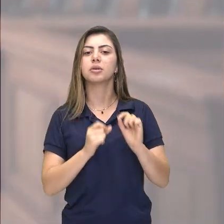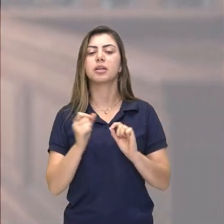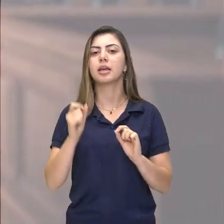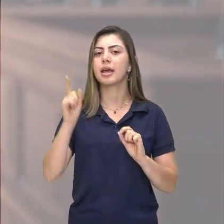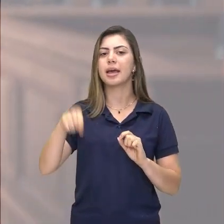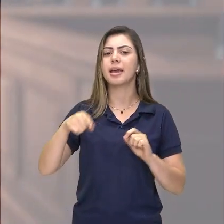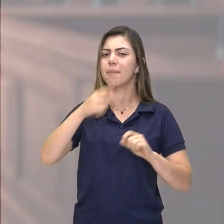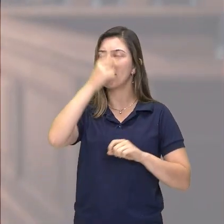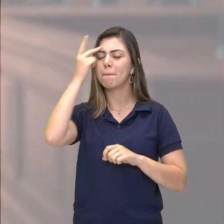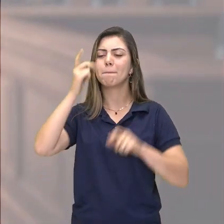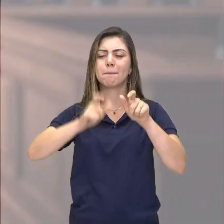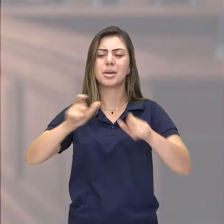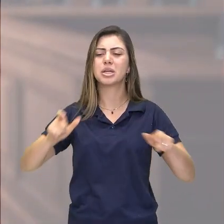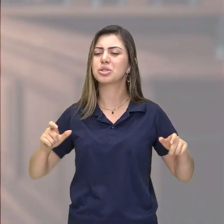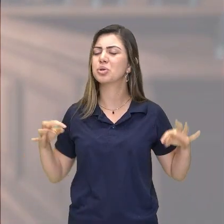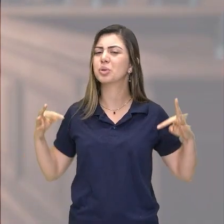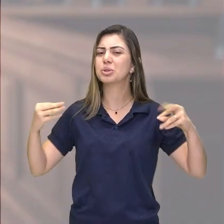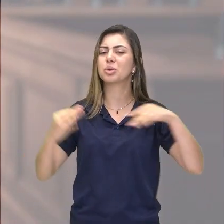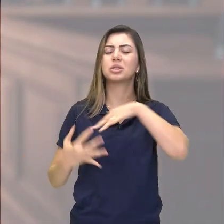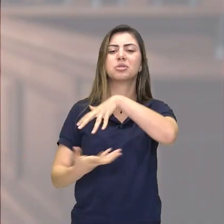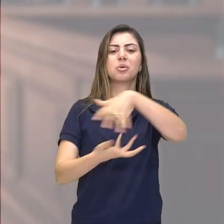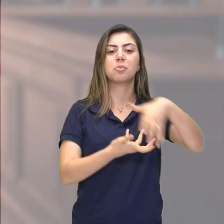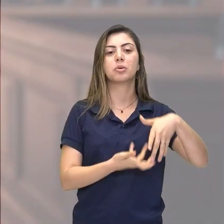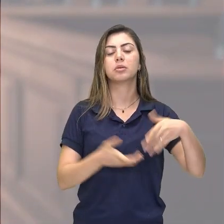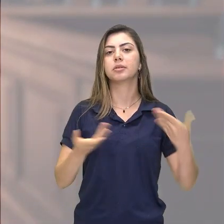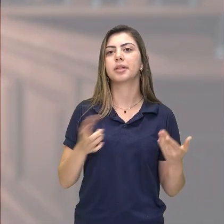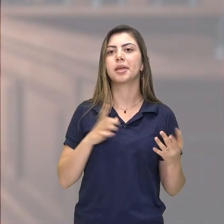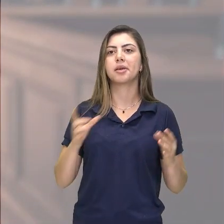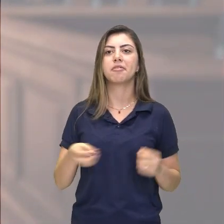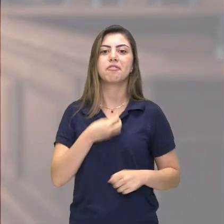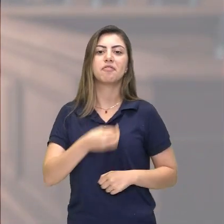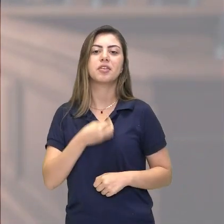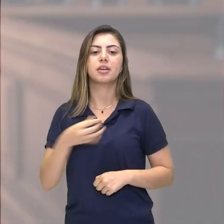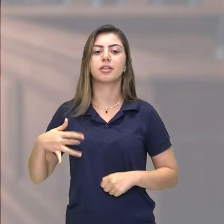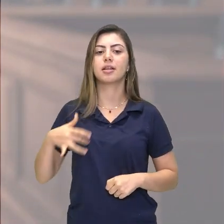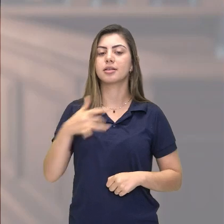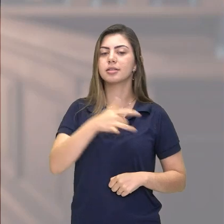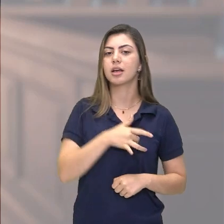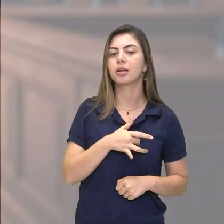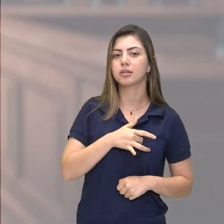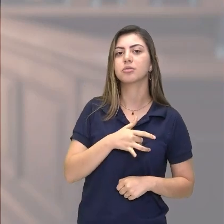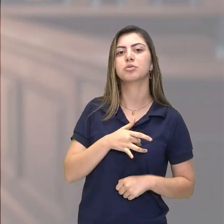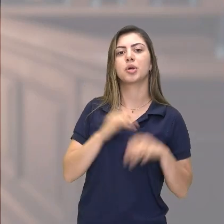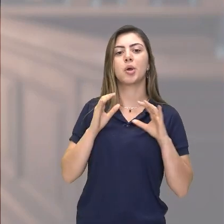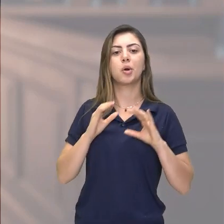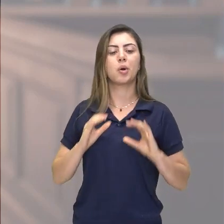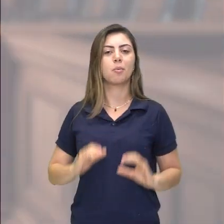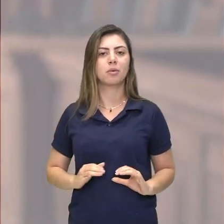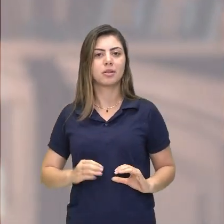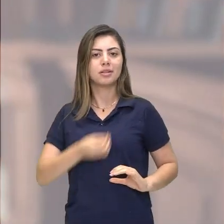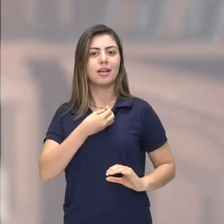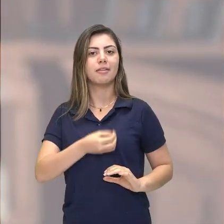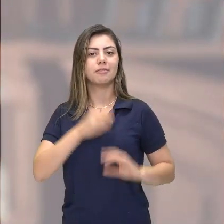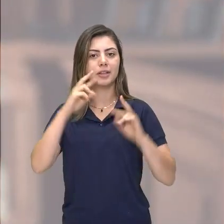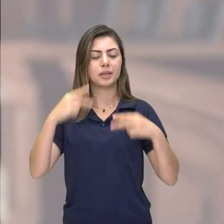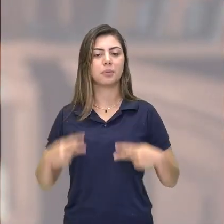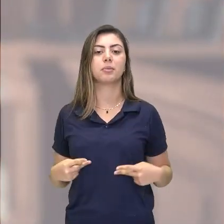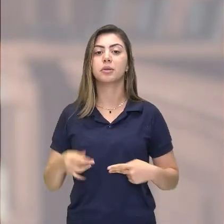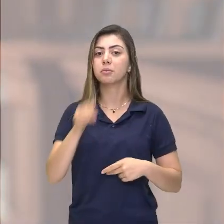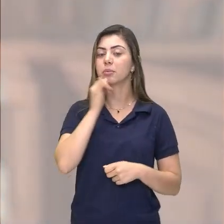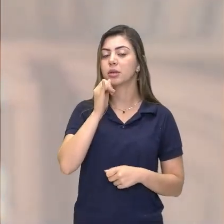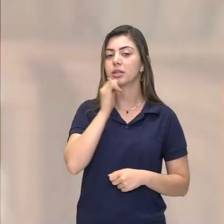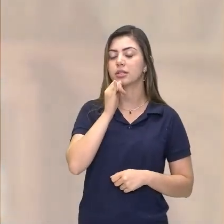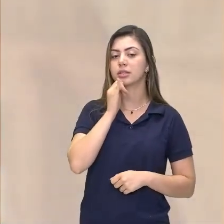universal e são direitos ligados à vida, à saúde, à dignidade da pessoa humana. Um exemplo